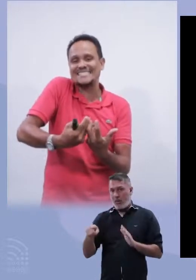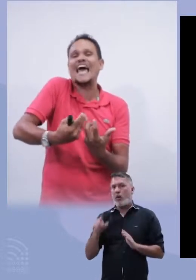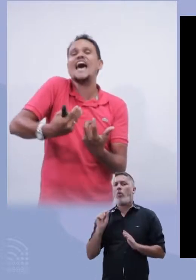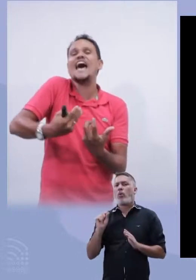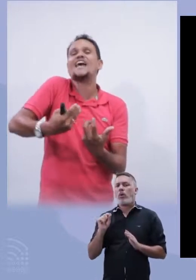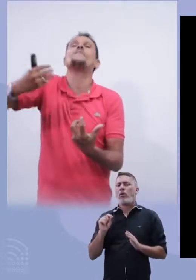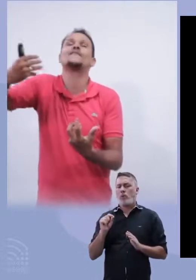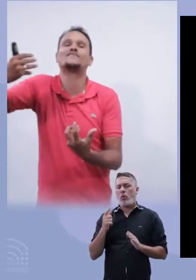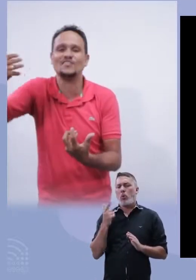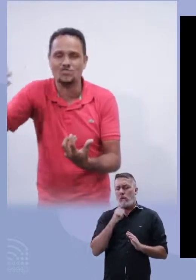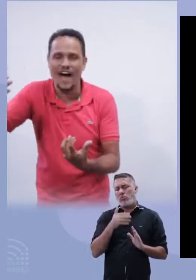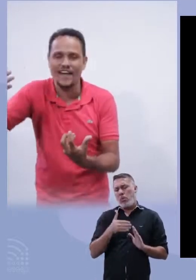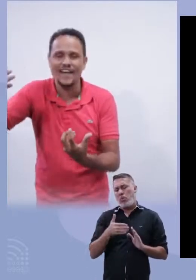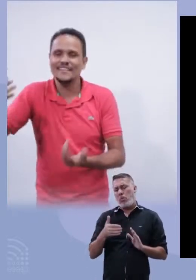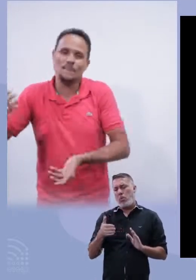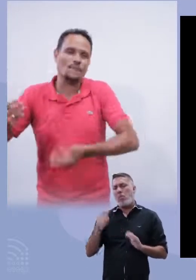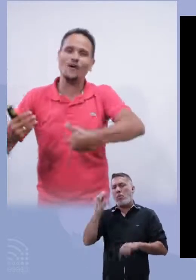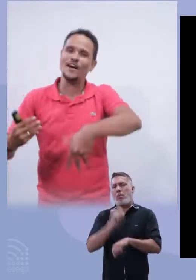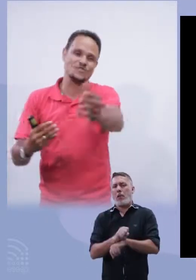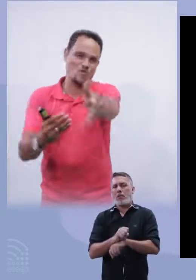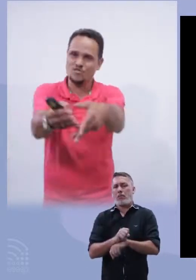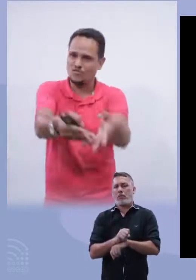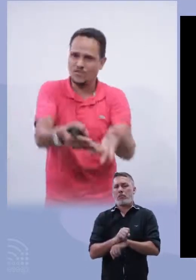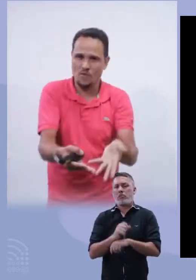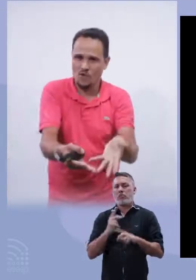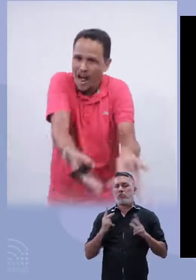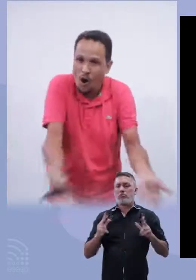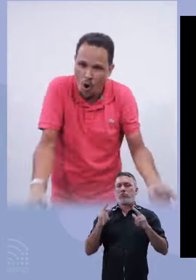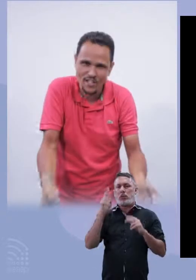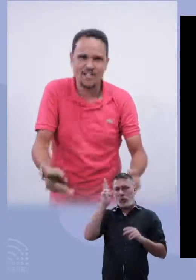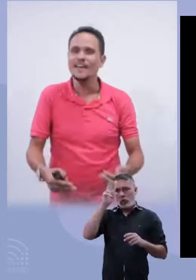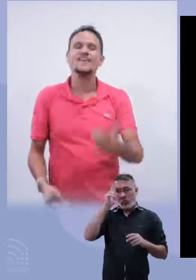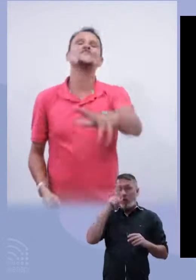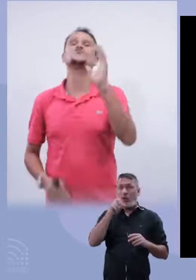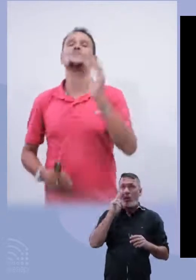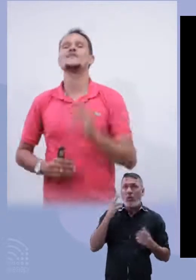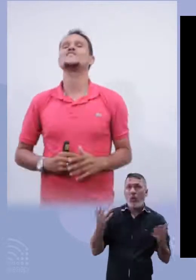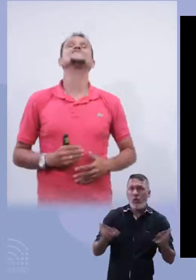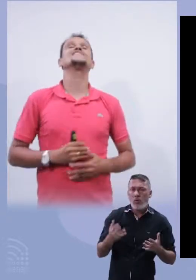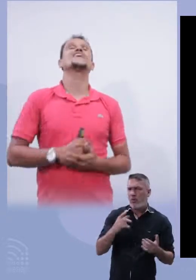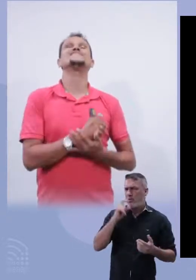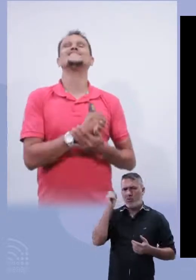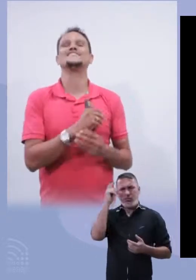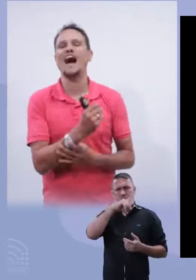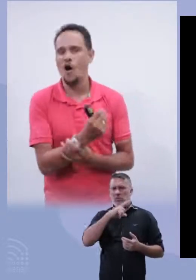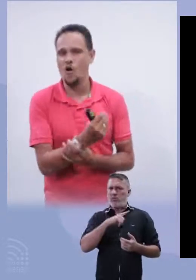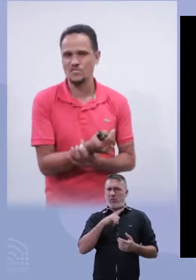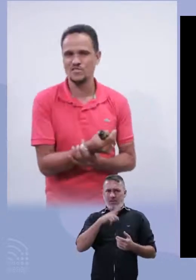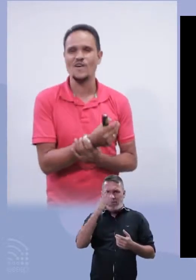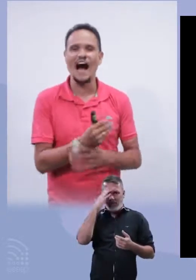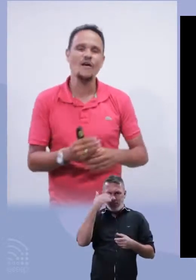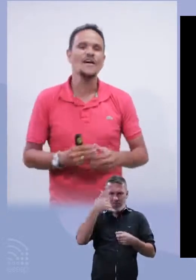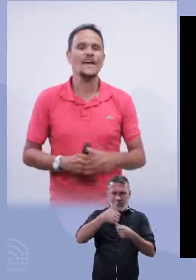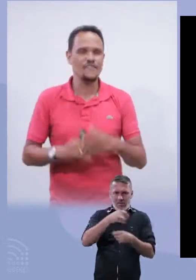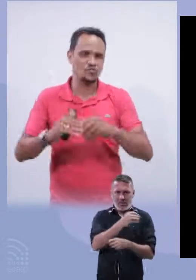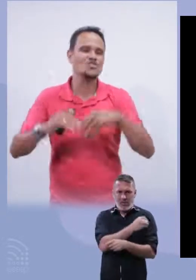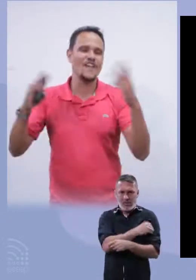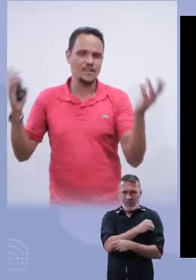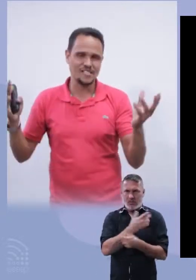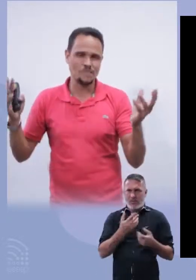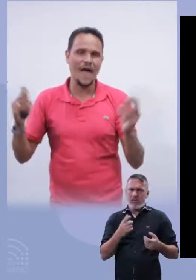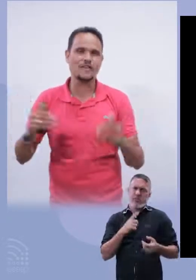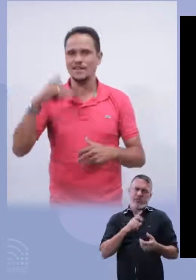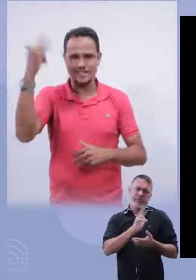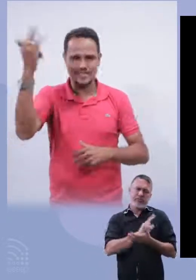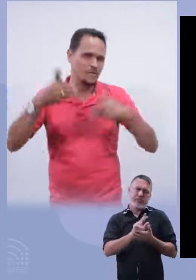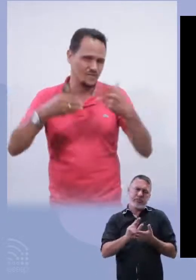até certo momento da história. Depois, quando você pode olhar hoje, dificilmente você consegue abastecer algo ou seu carro em virtude de